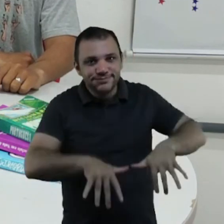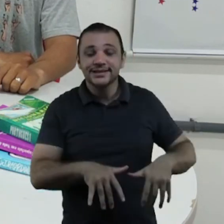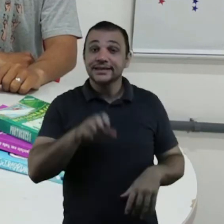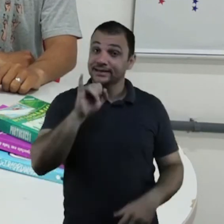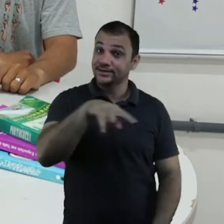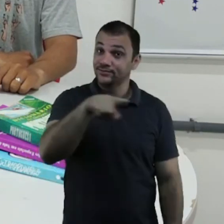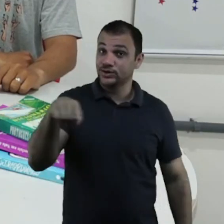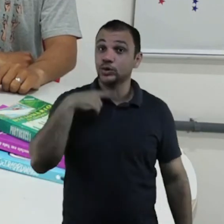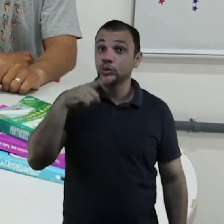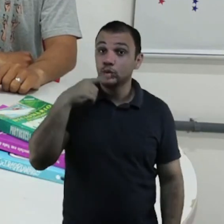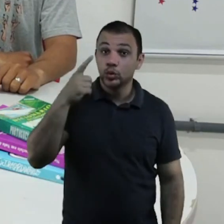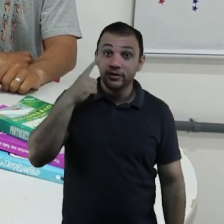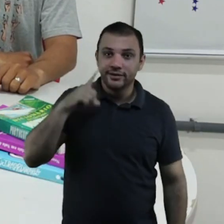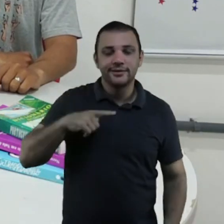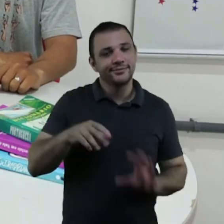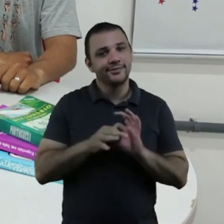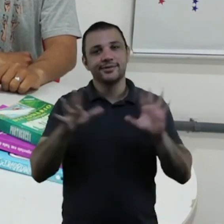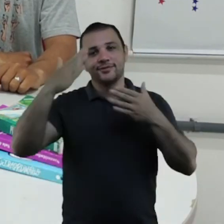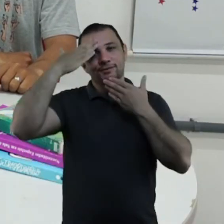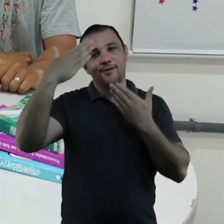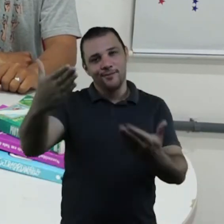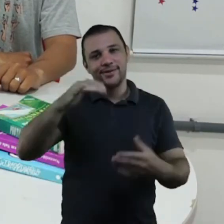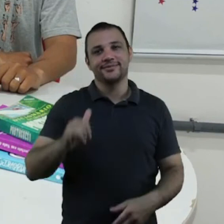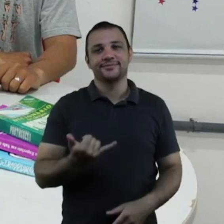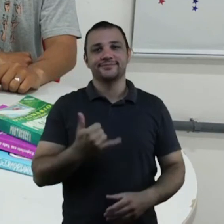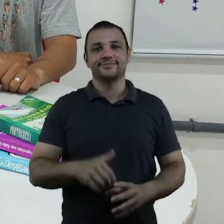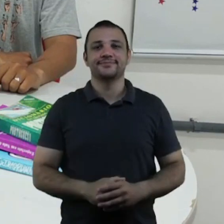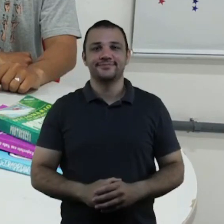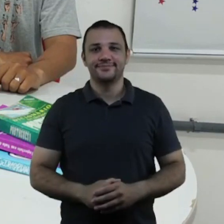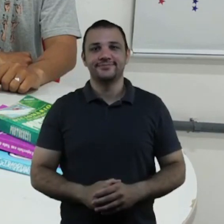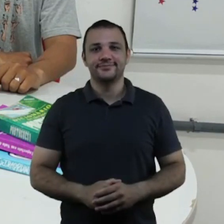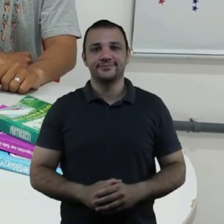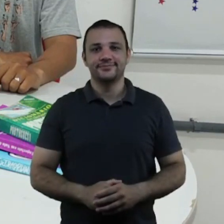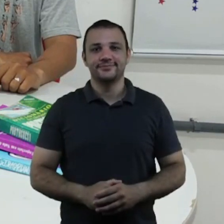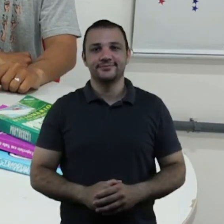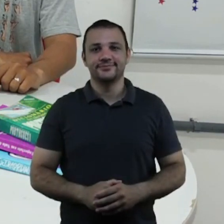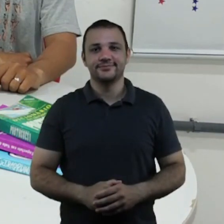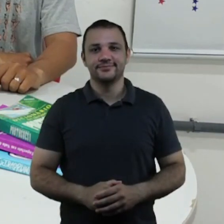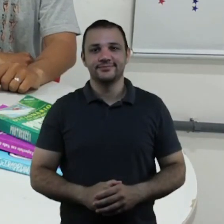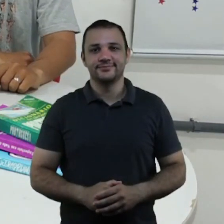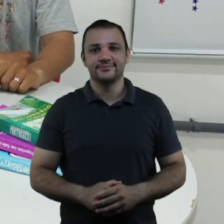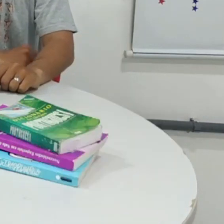para quaisquer dúvidas, nós estamos aqui à disposição. Muito obrigada pela oportunidade.